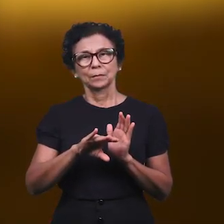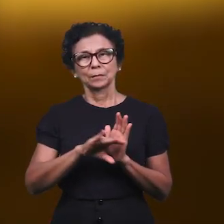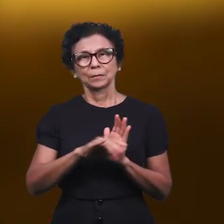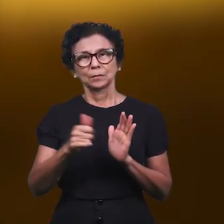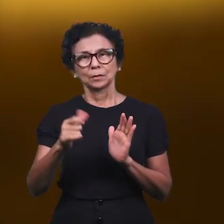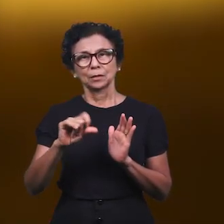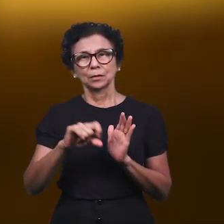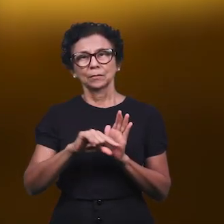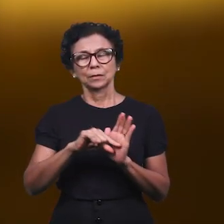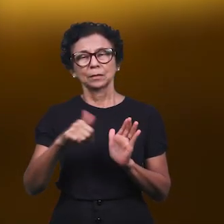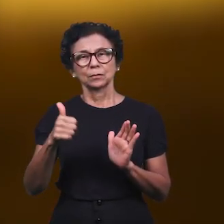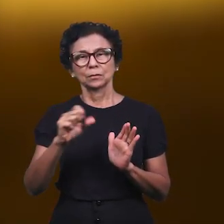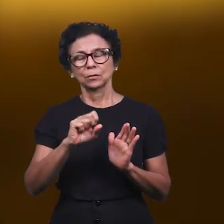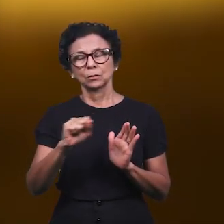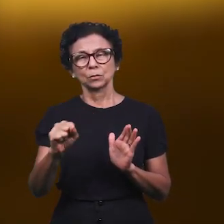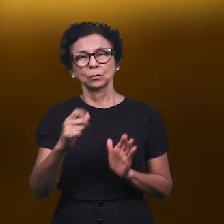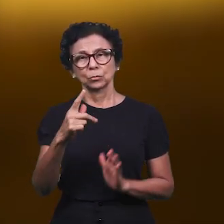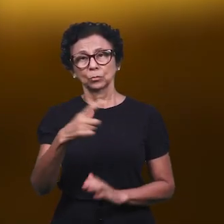discipline o seu filho,